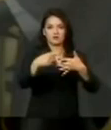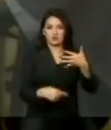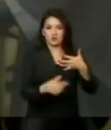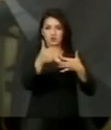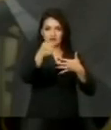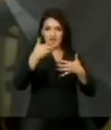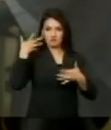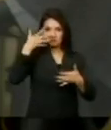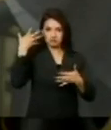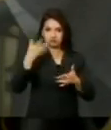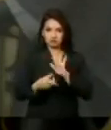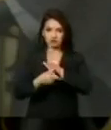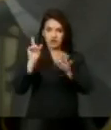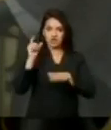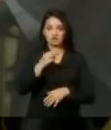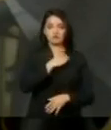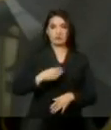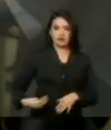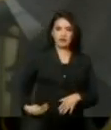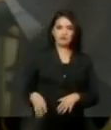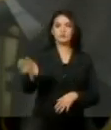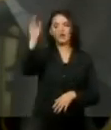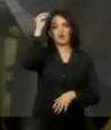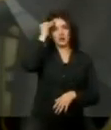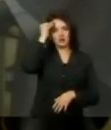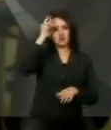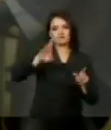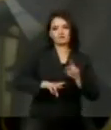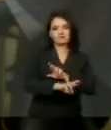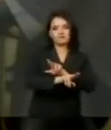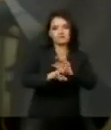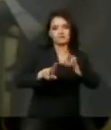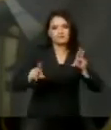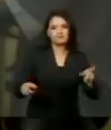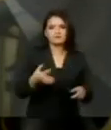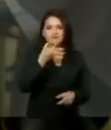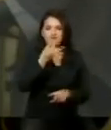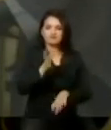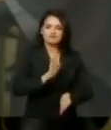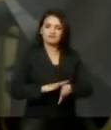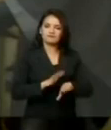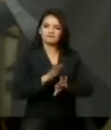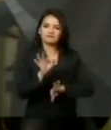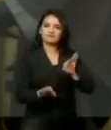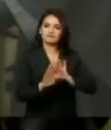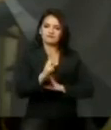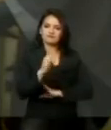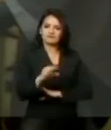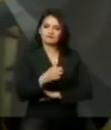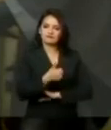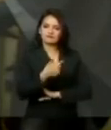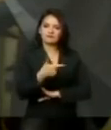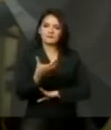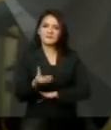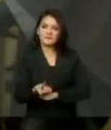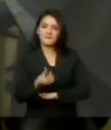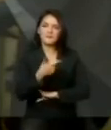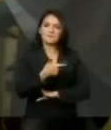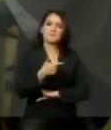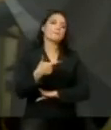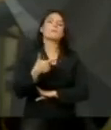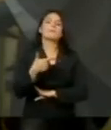pelos ministros que entenderam de maneira diversa na ocasião do julgamento do habeas corpus 126 292